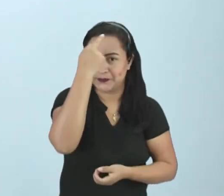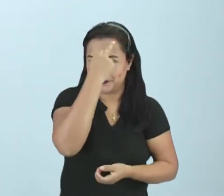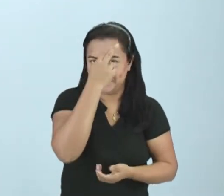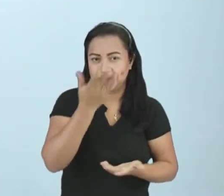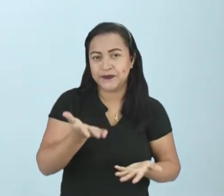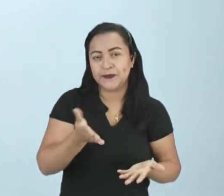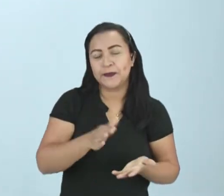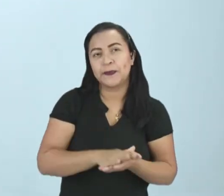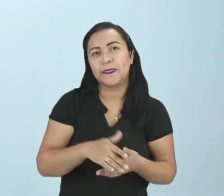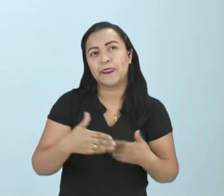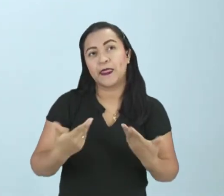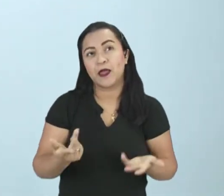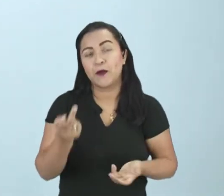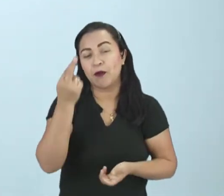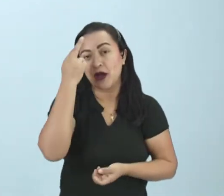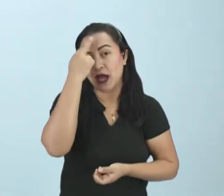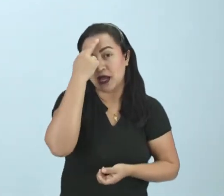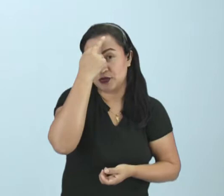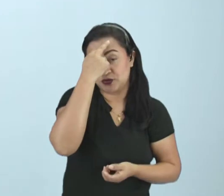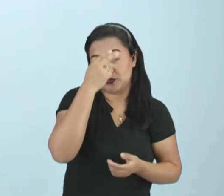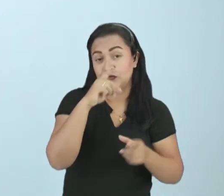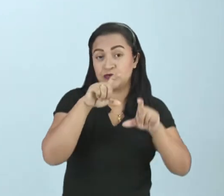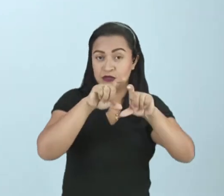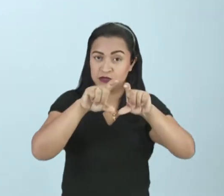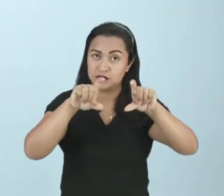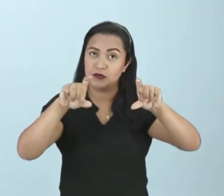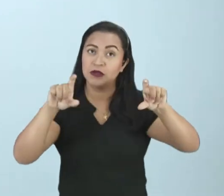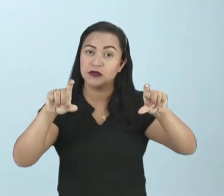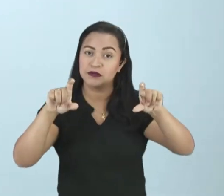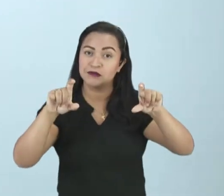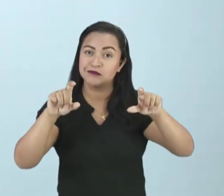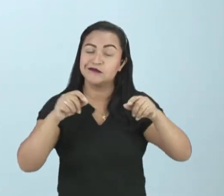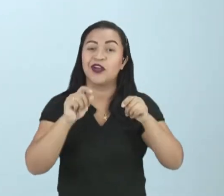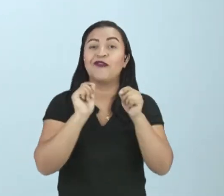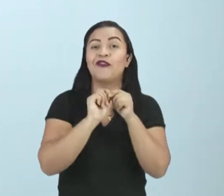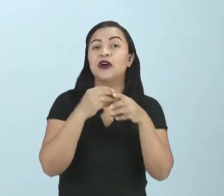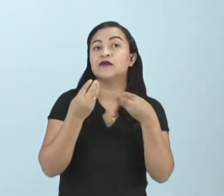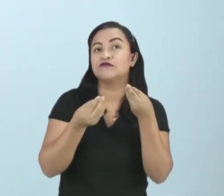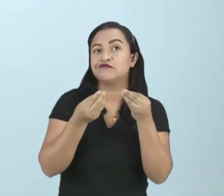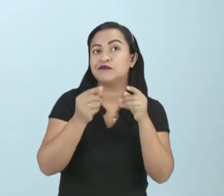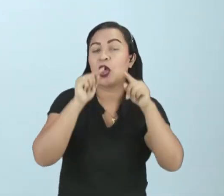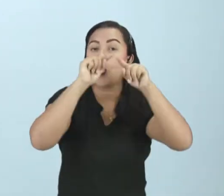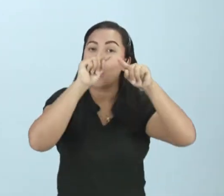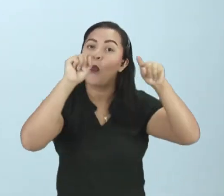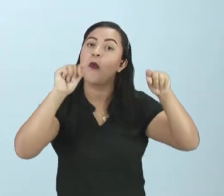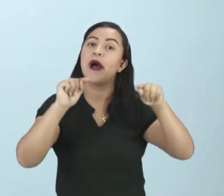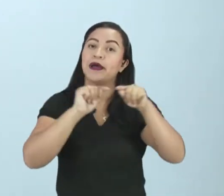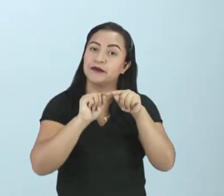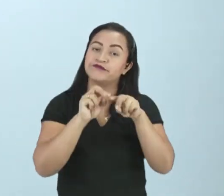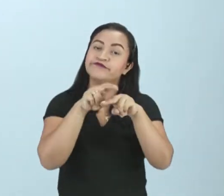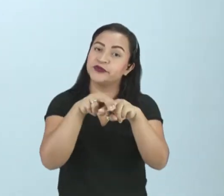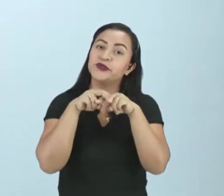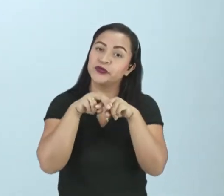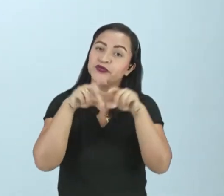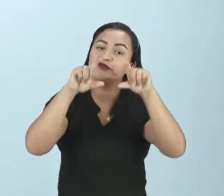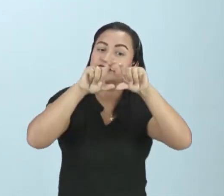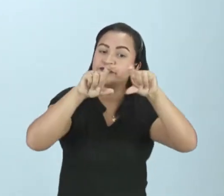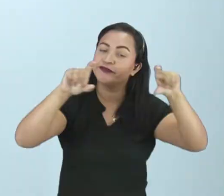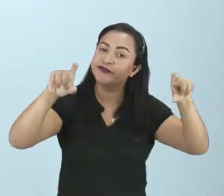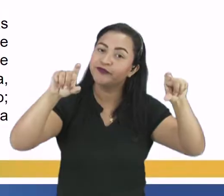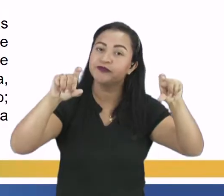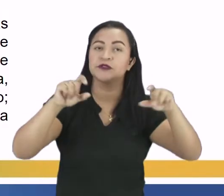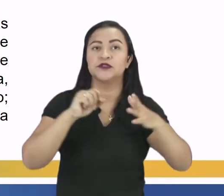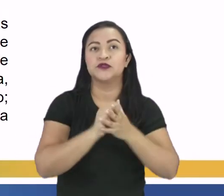Então, as histórias em quadrinhos, elas são feitas por meio de quadros. Por isso, quadrinhos, né? Nós temos aqui,